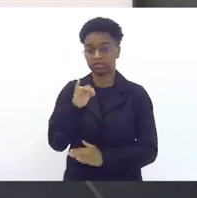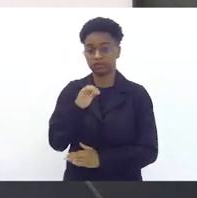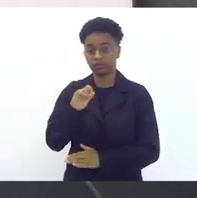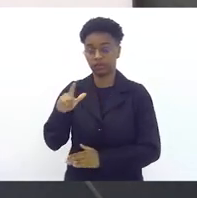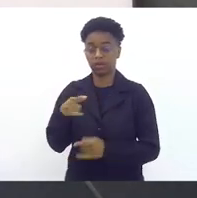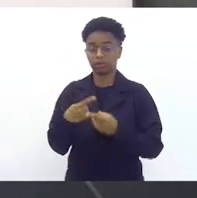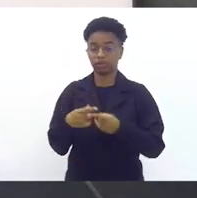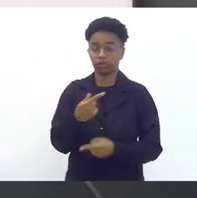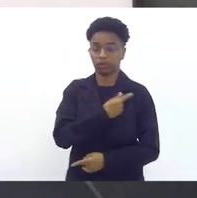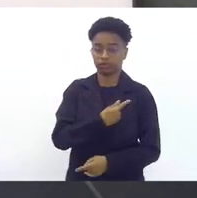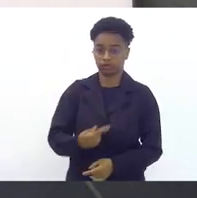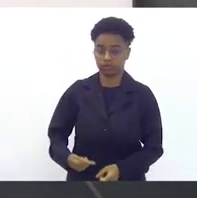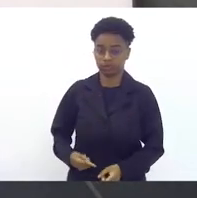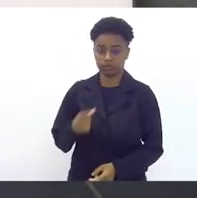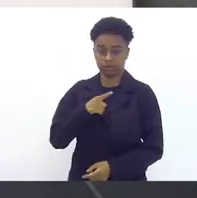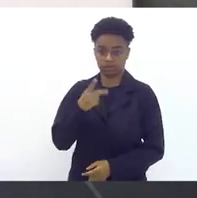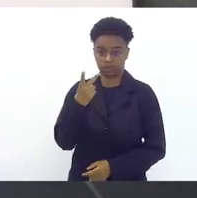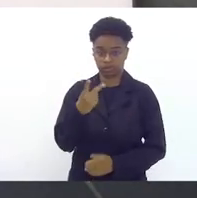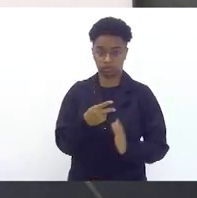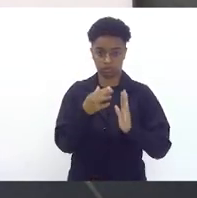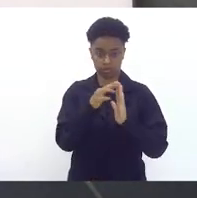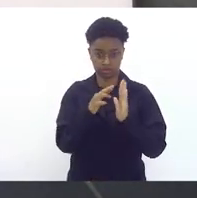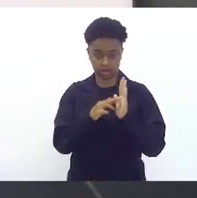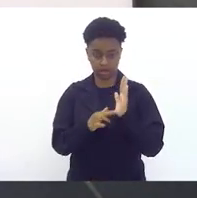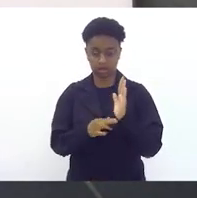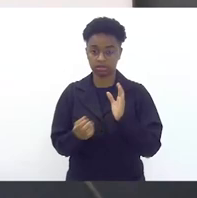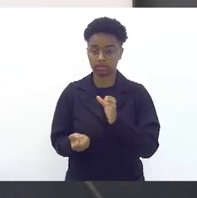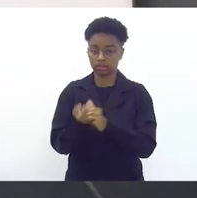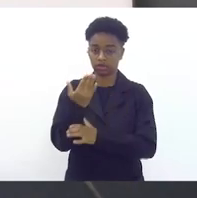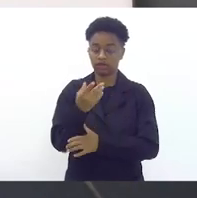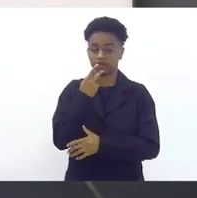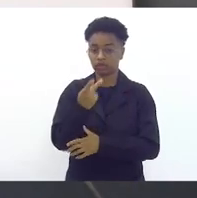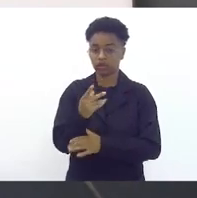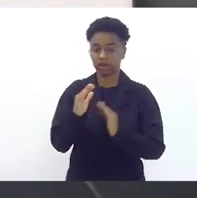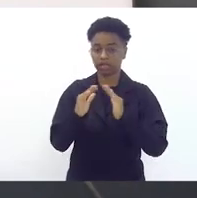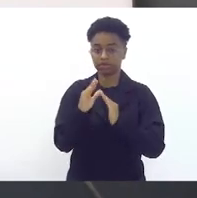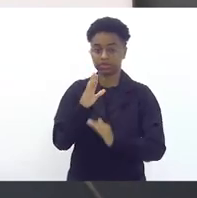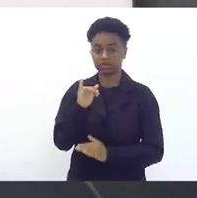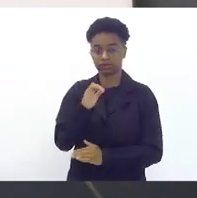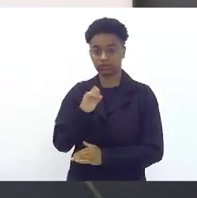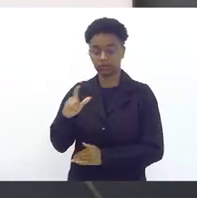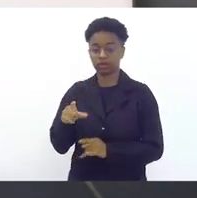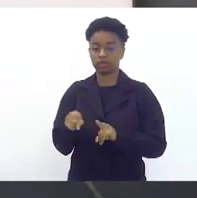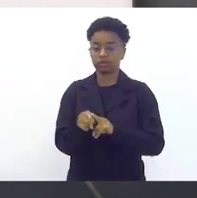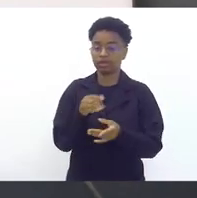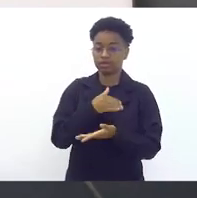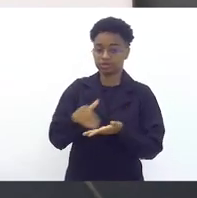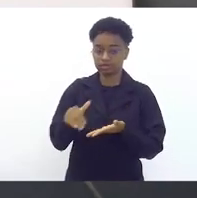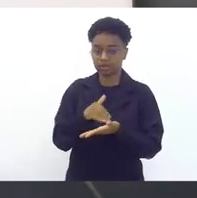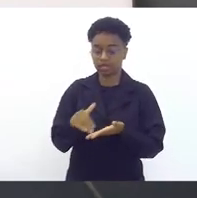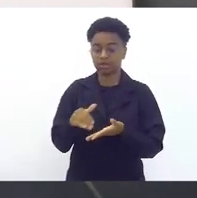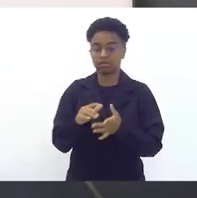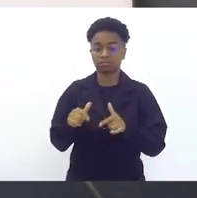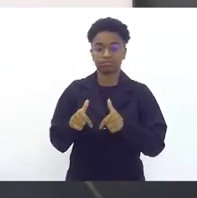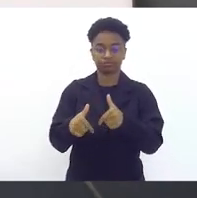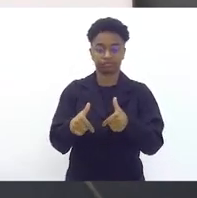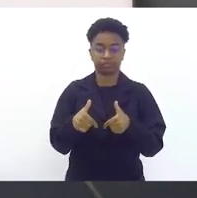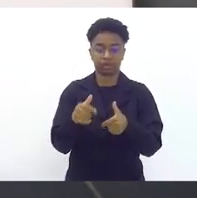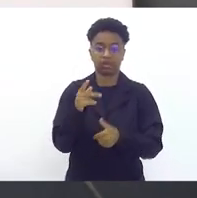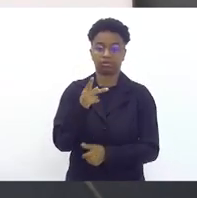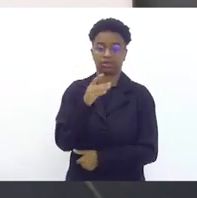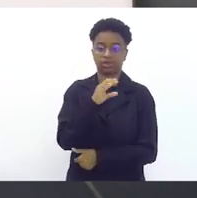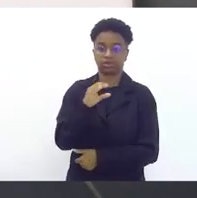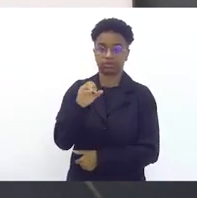fez, se referiu à Casa Civil e à Saúde como os secretários empoderados de fazer a regulamentação do